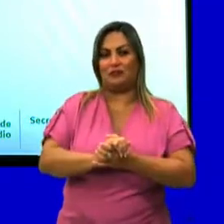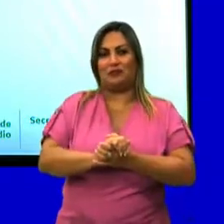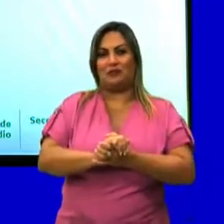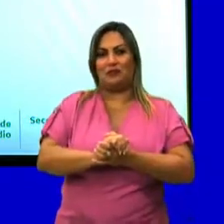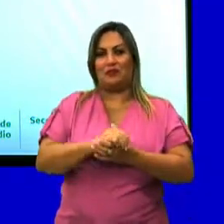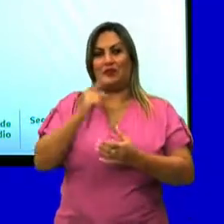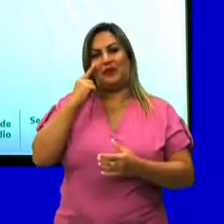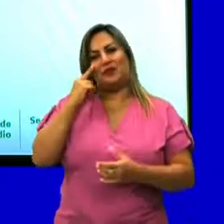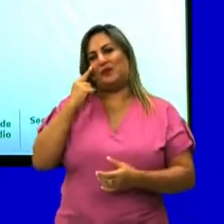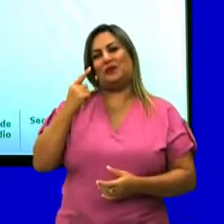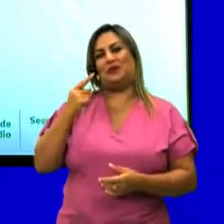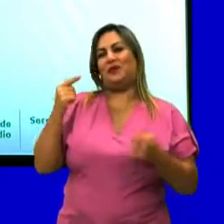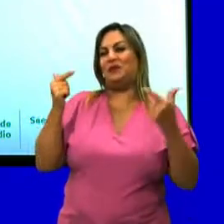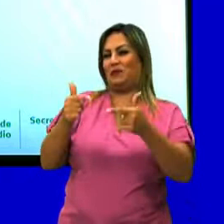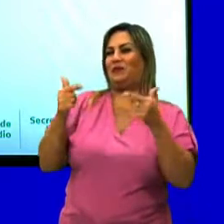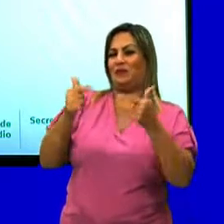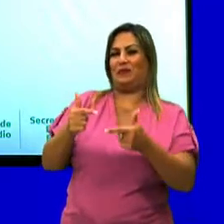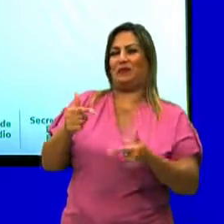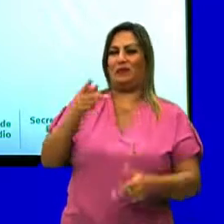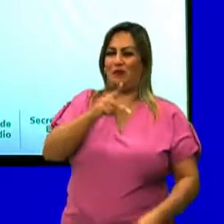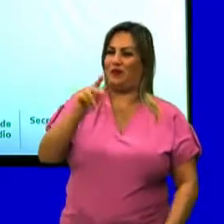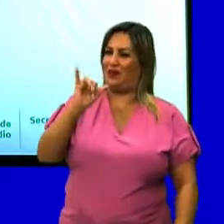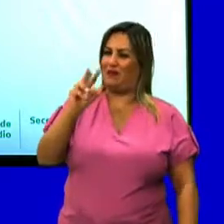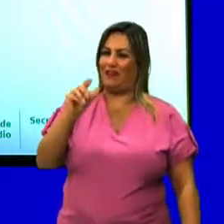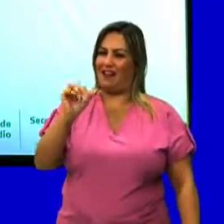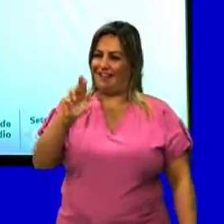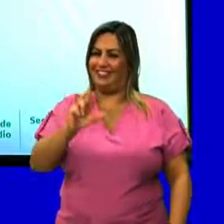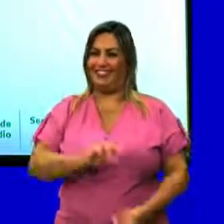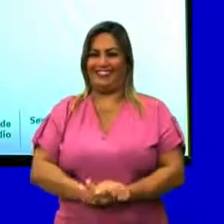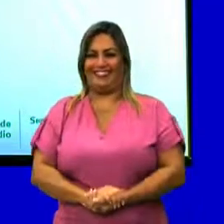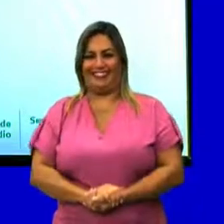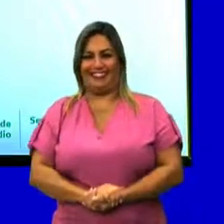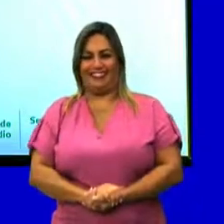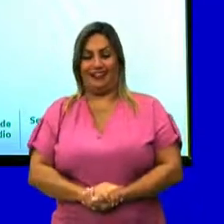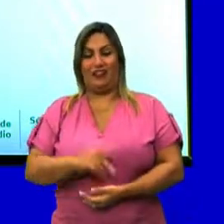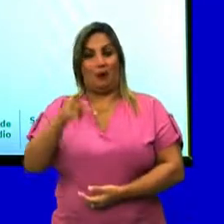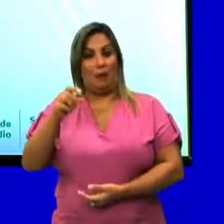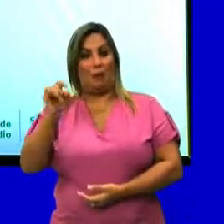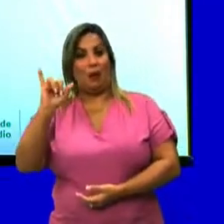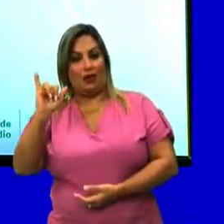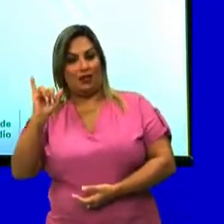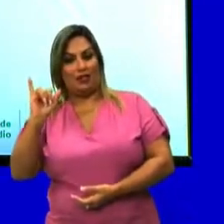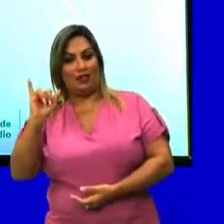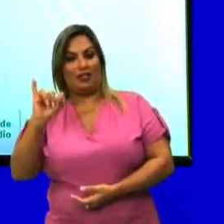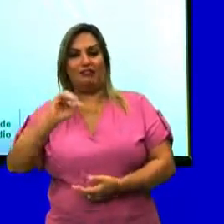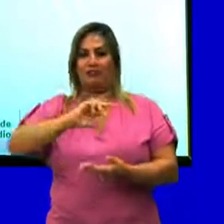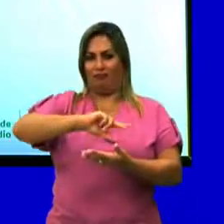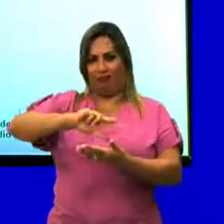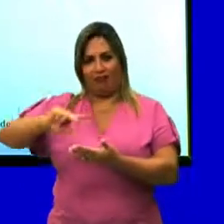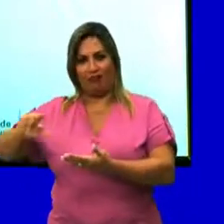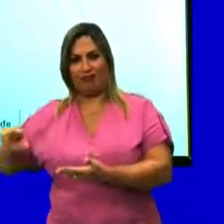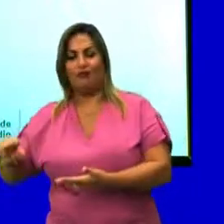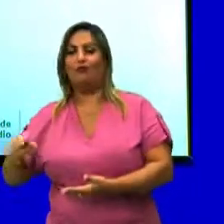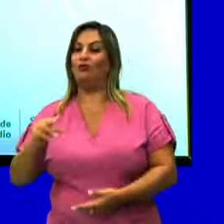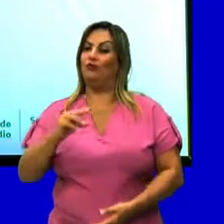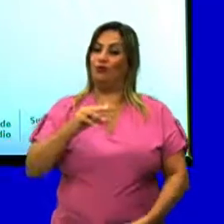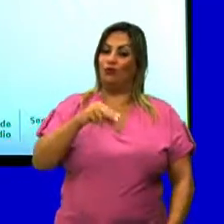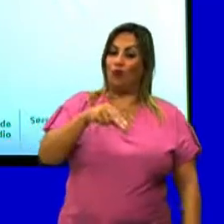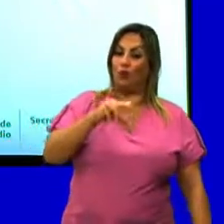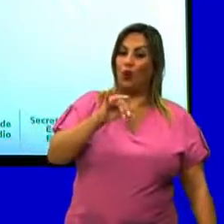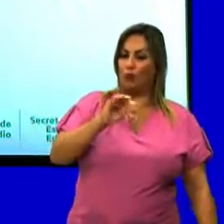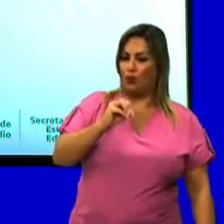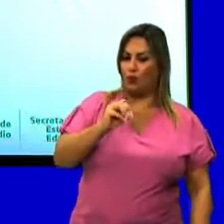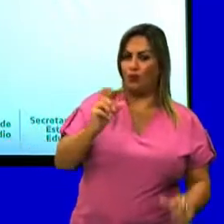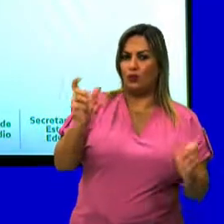tô aqui humilhando um professor Ivair né É Oi Polly então é muito nome O que